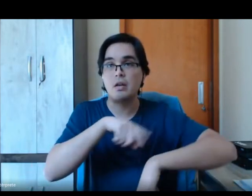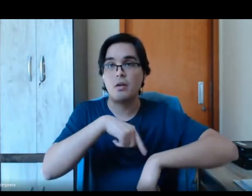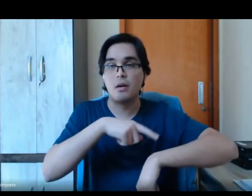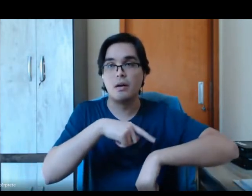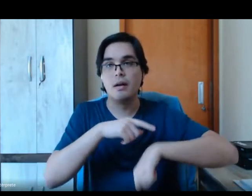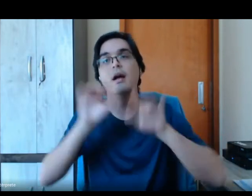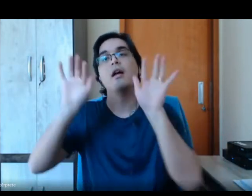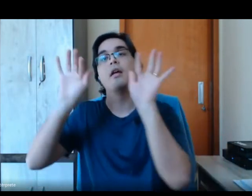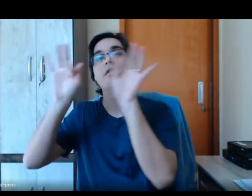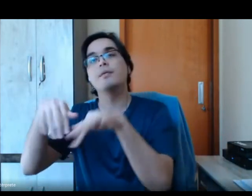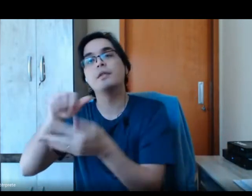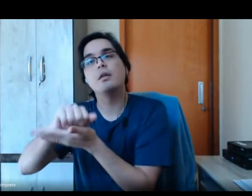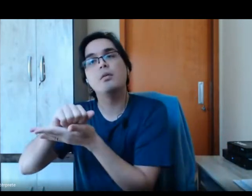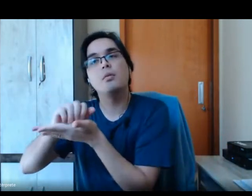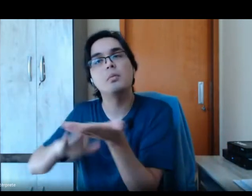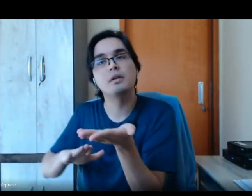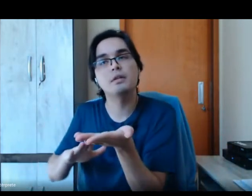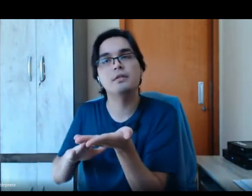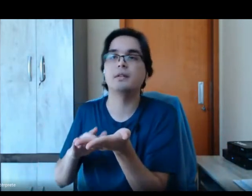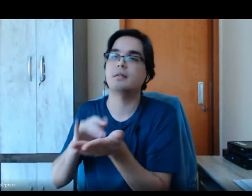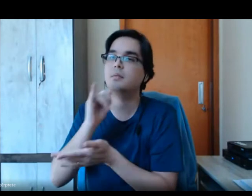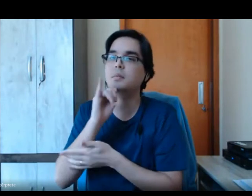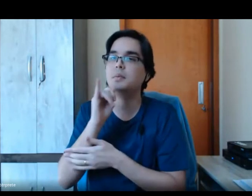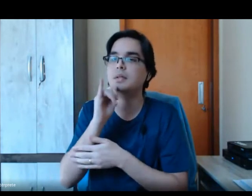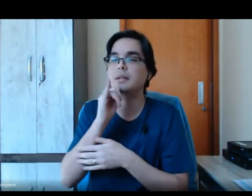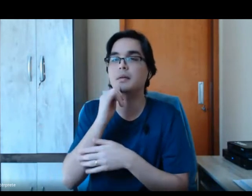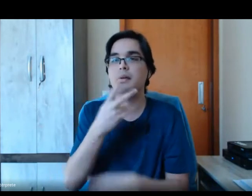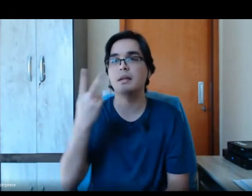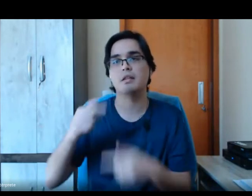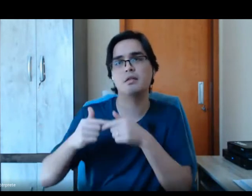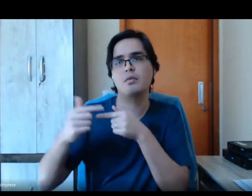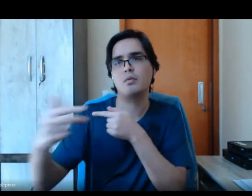Reinaldo, não sei se isso se contemplou a minha...